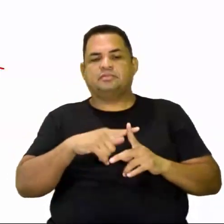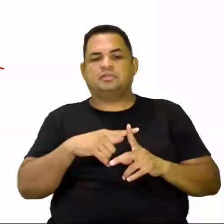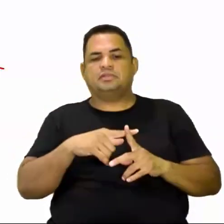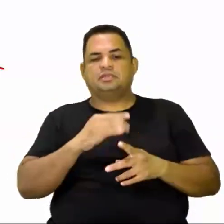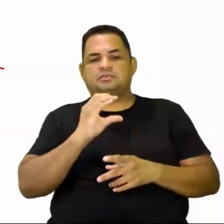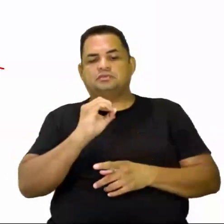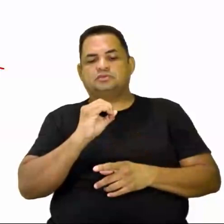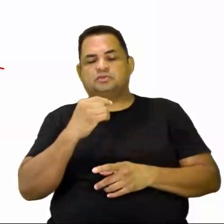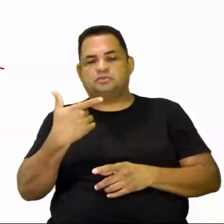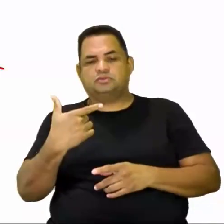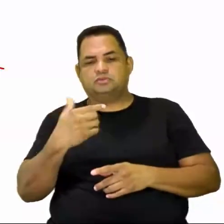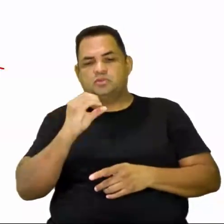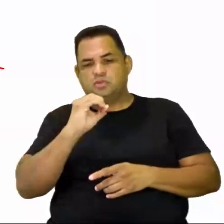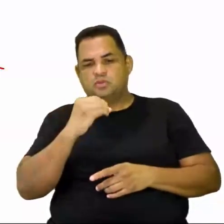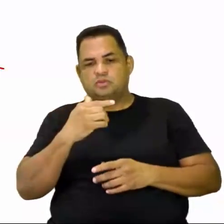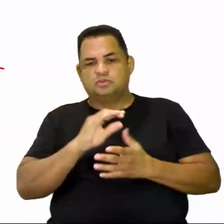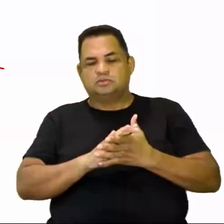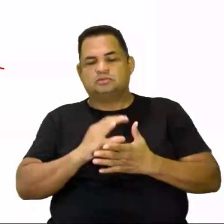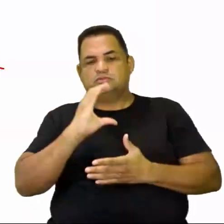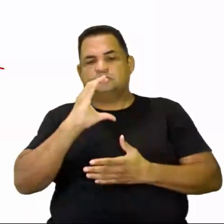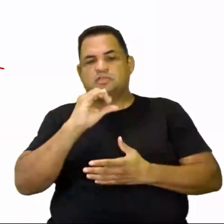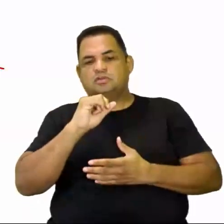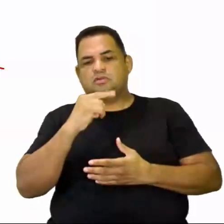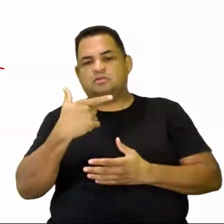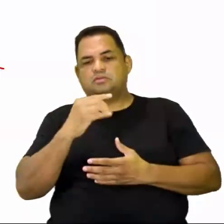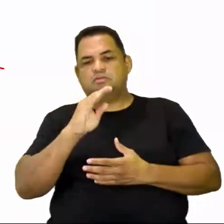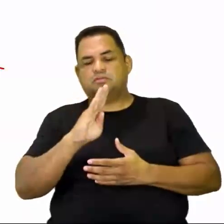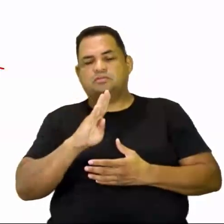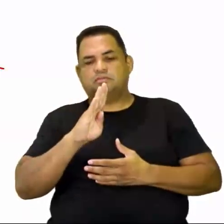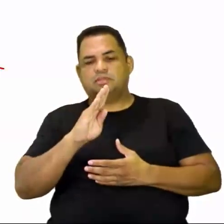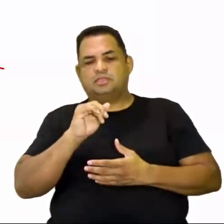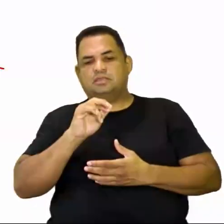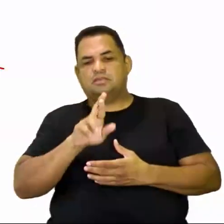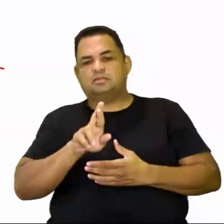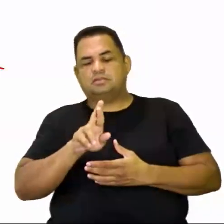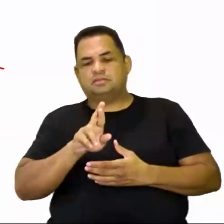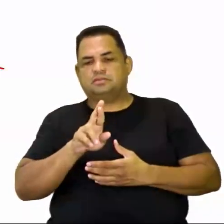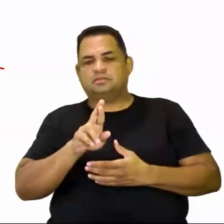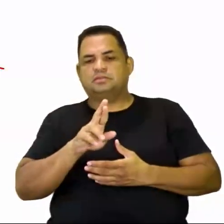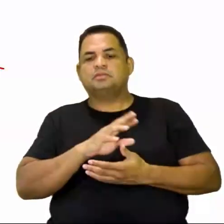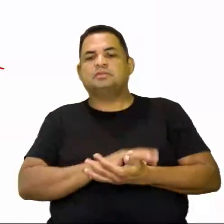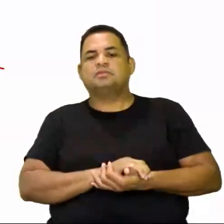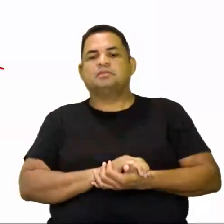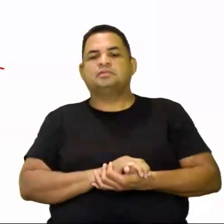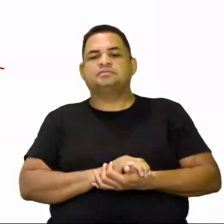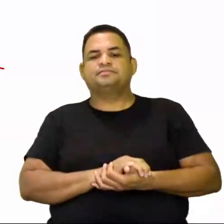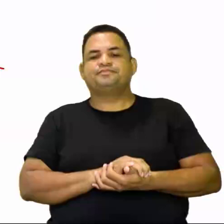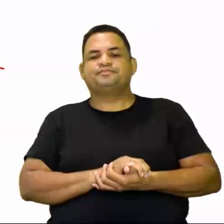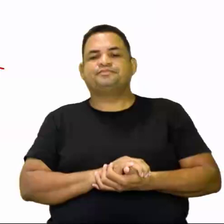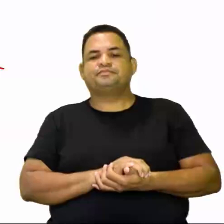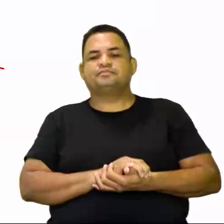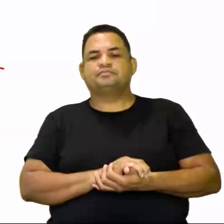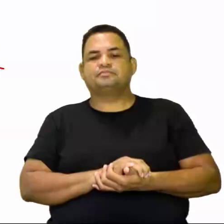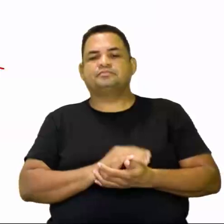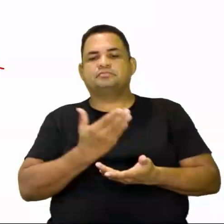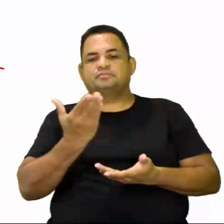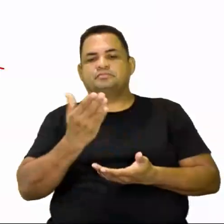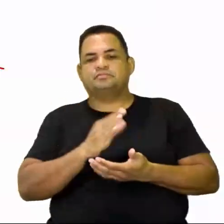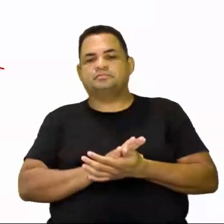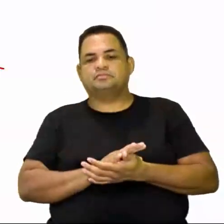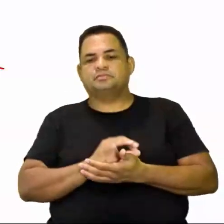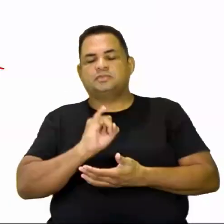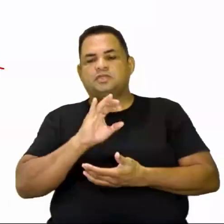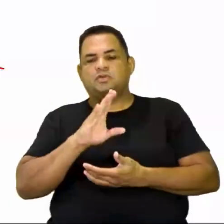do que o oxigênio mais reativo do que o cloro mais reativo do que o bromo mais reativo do que